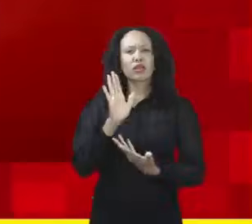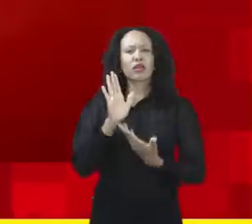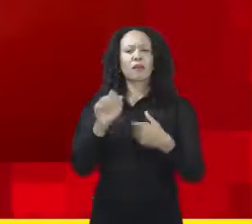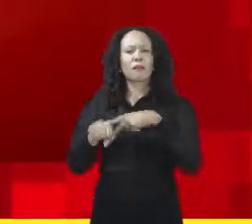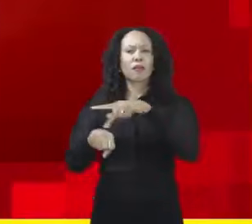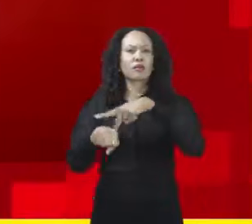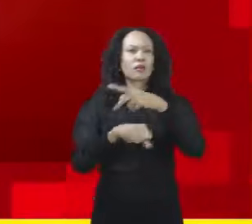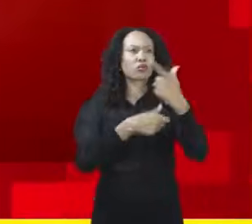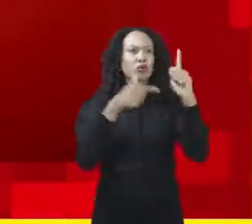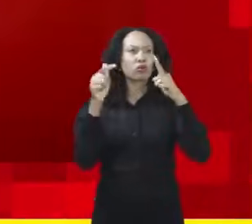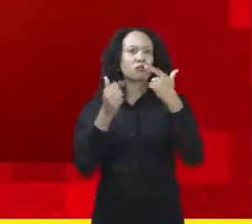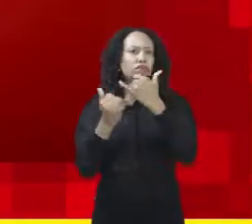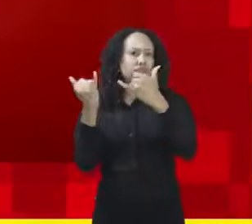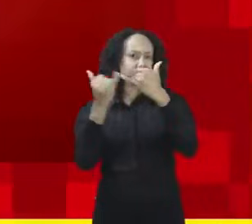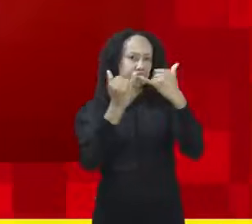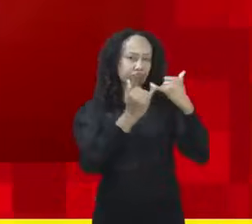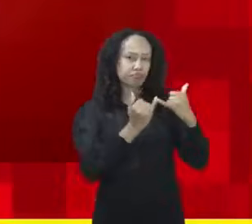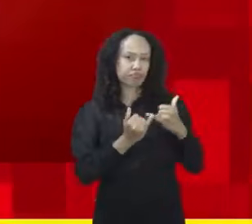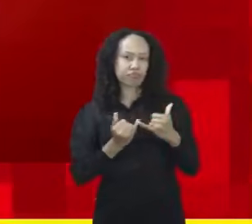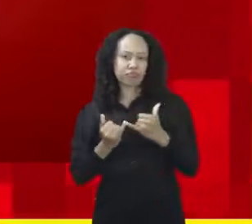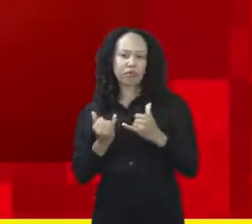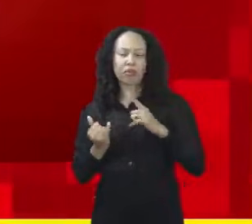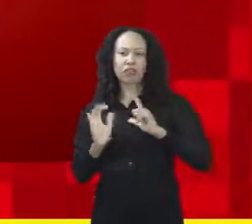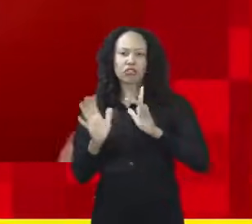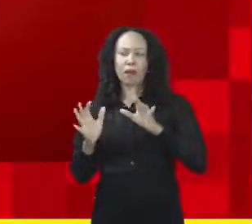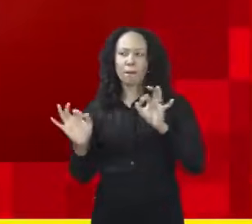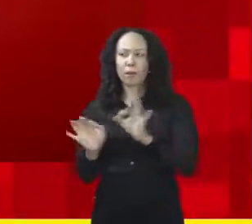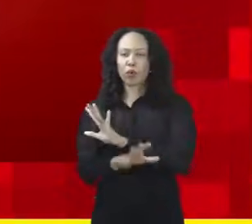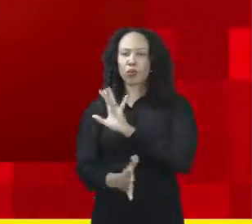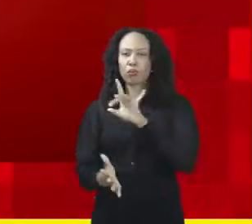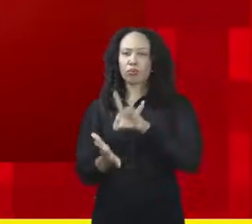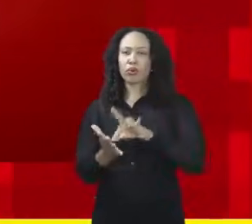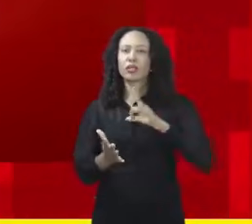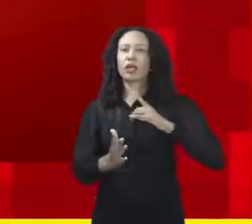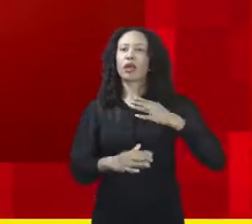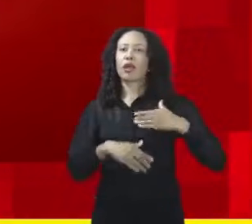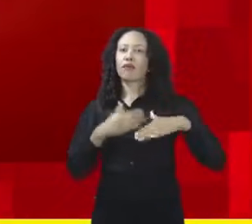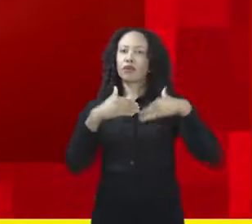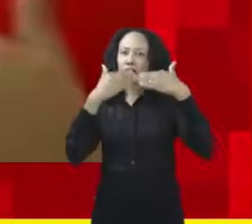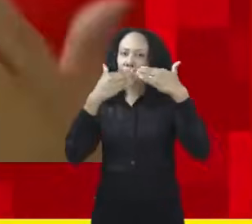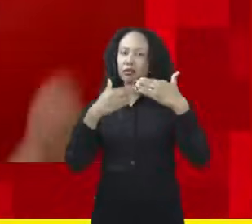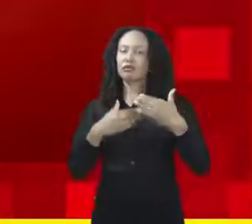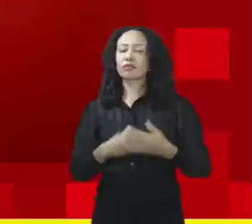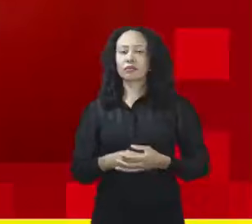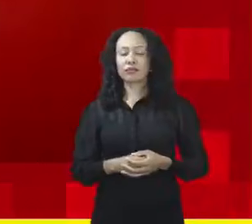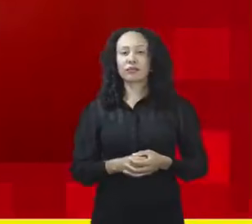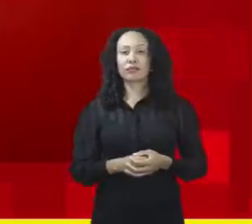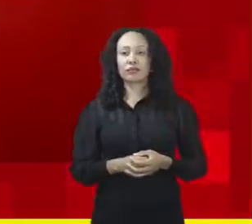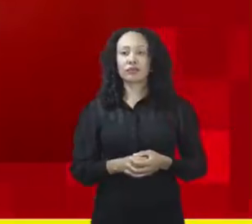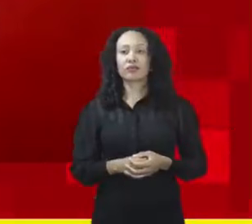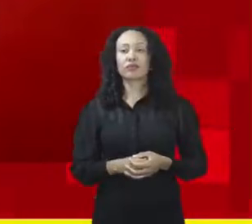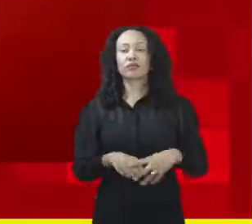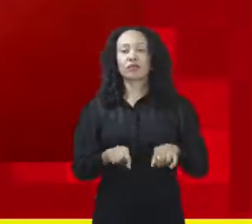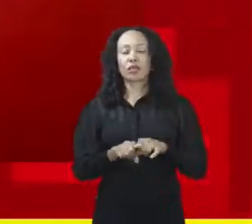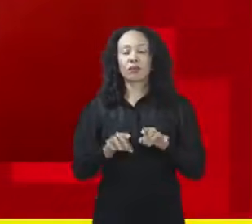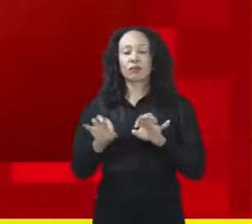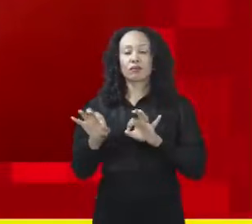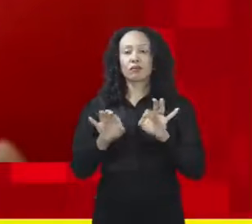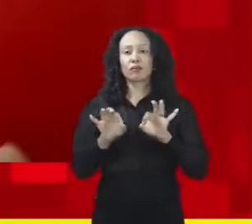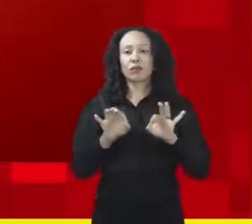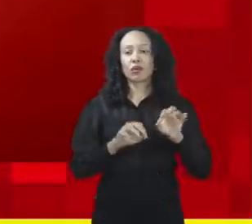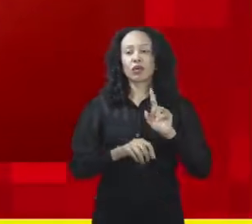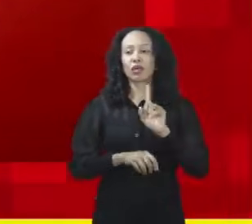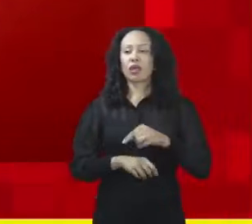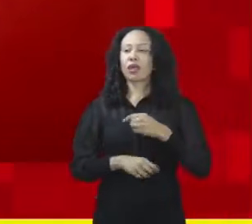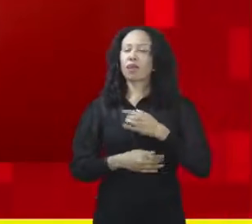países, né, que já têm ela consolidada e que tem avanços aí a partir disso, priorizando o bem-estar desses